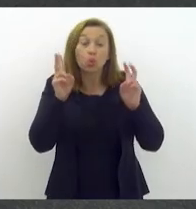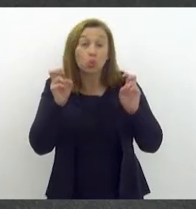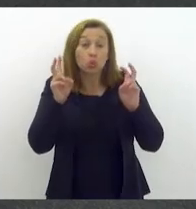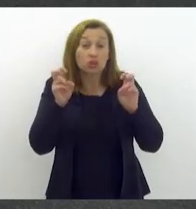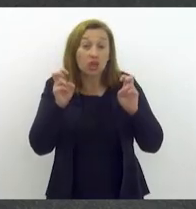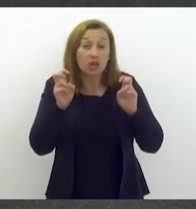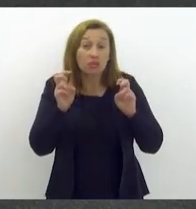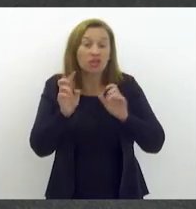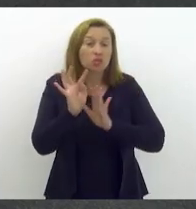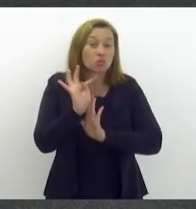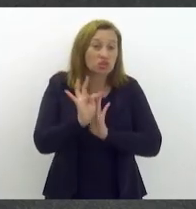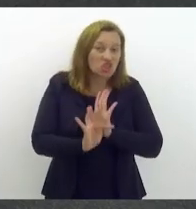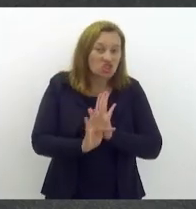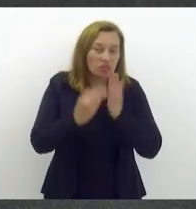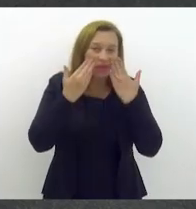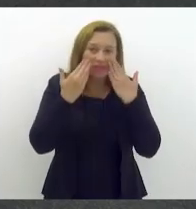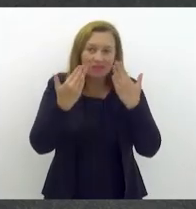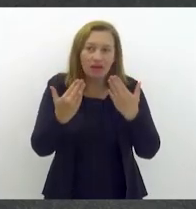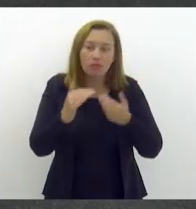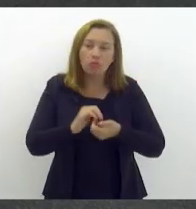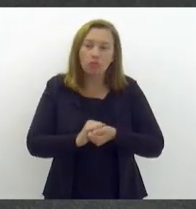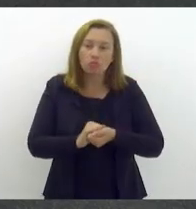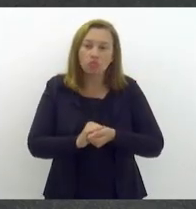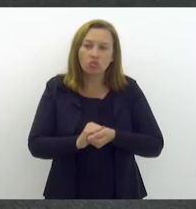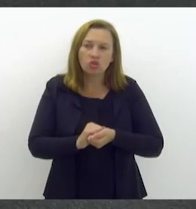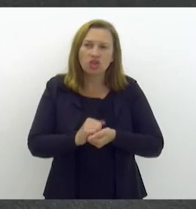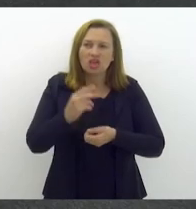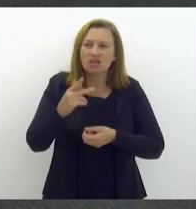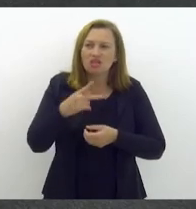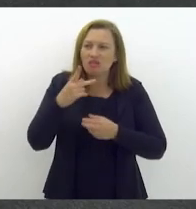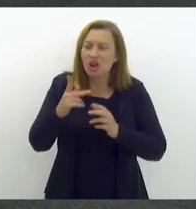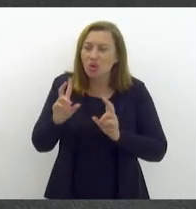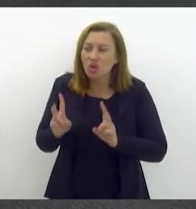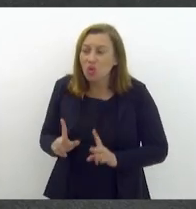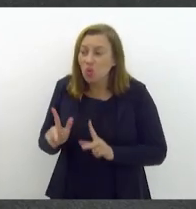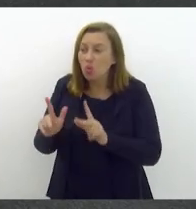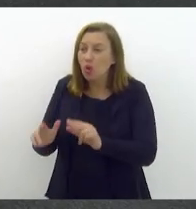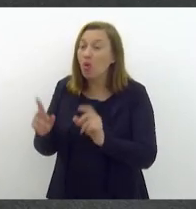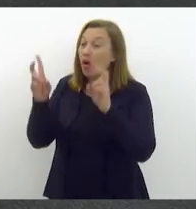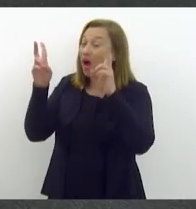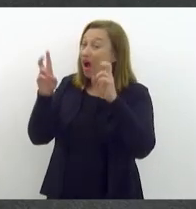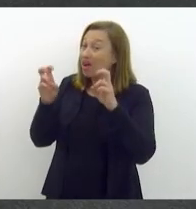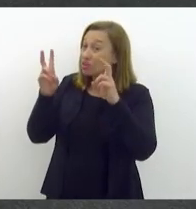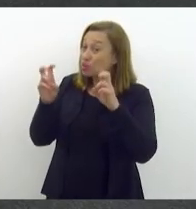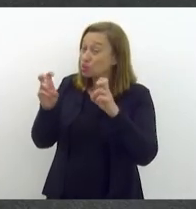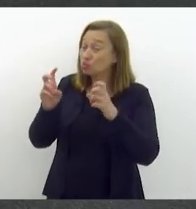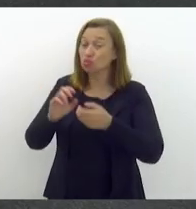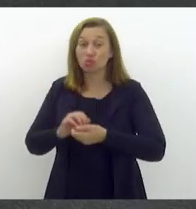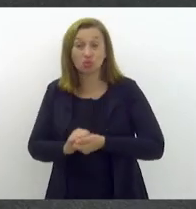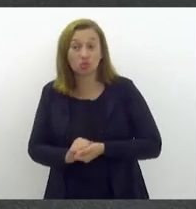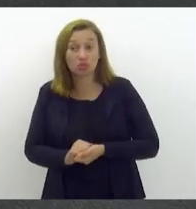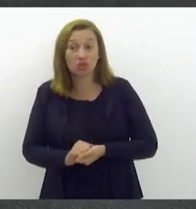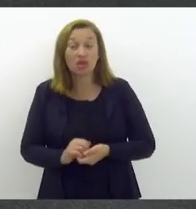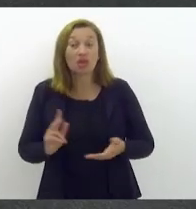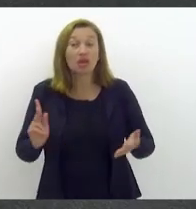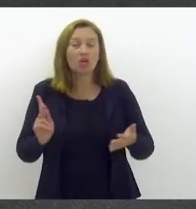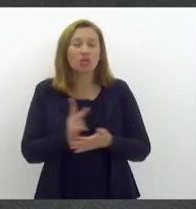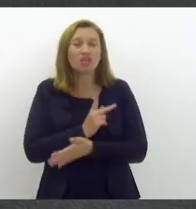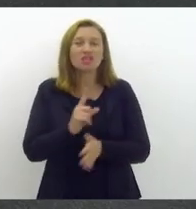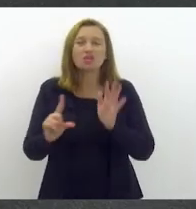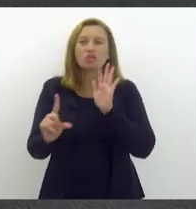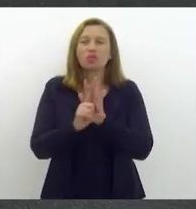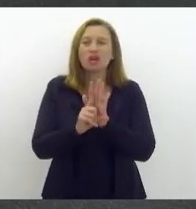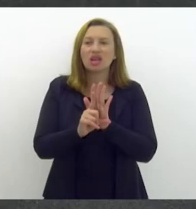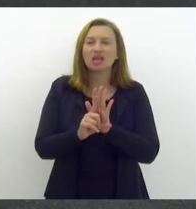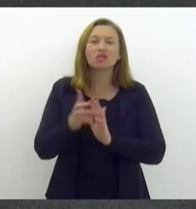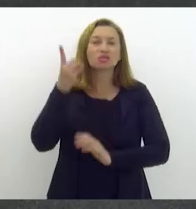texto apresentado, ele trata-se do mesmo assunto que resultou numa lei do